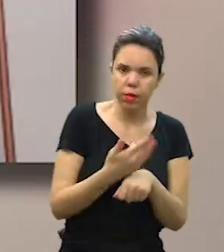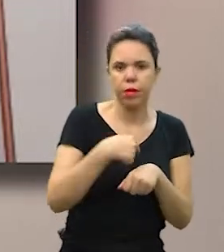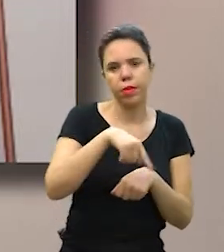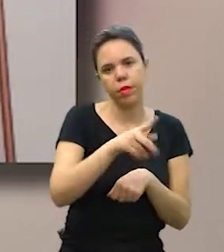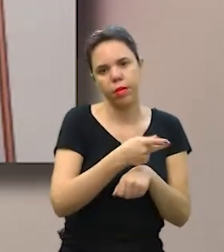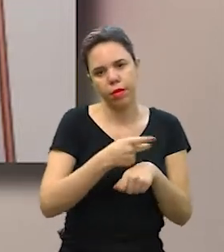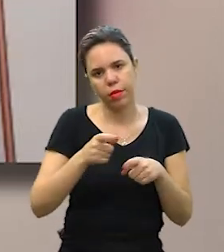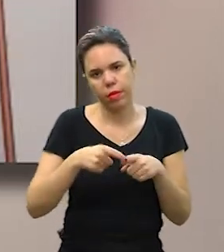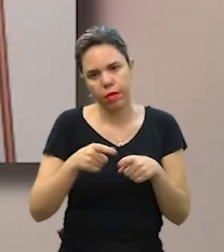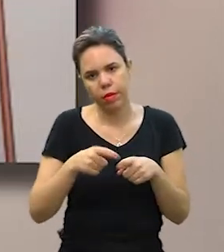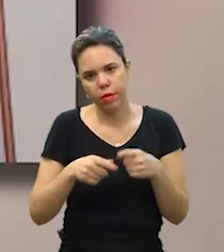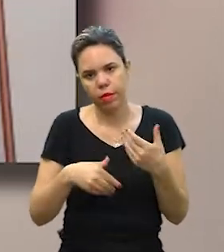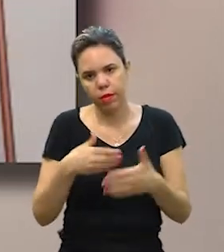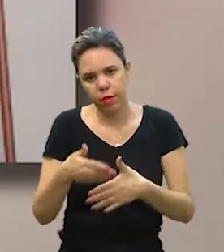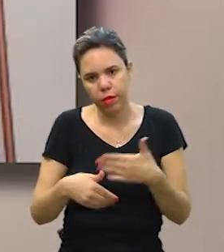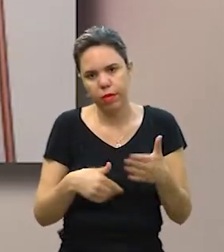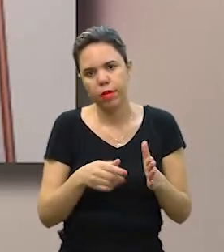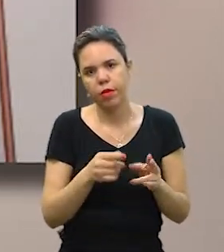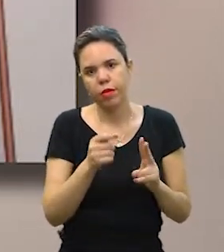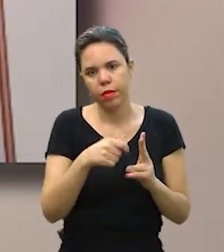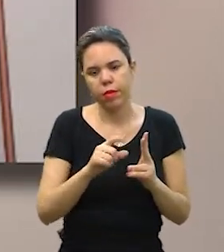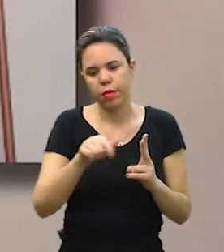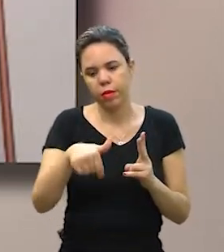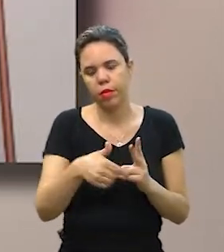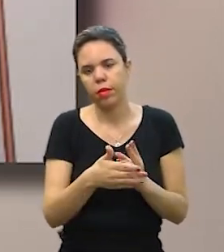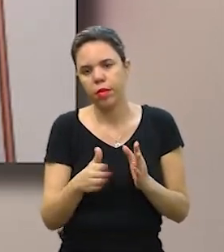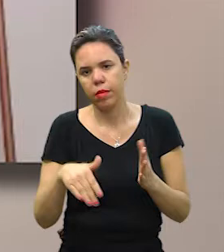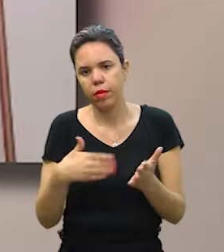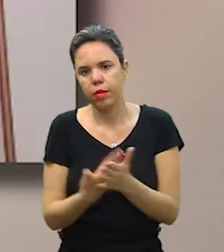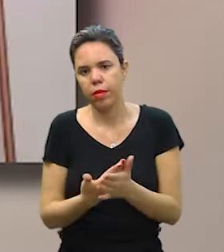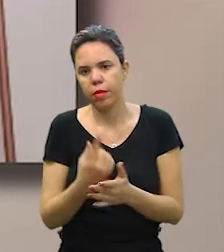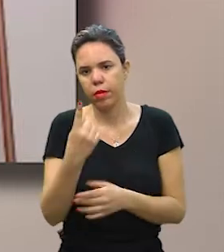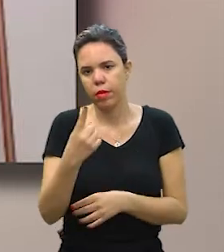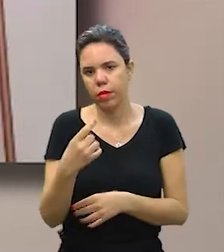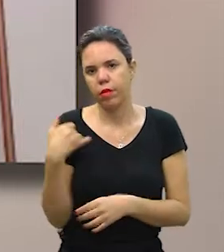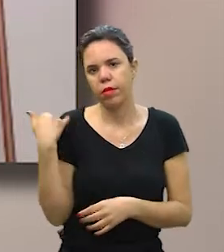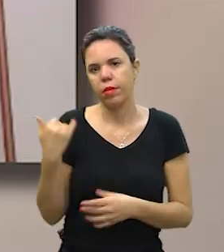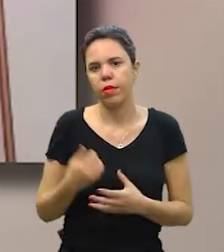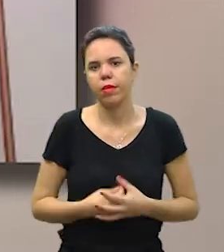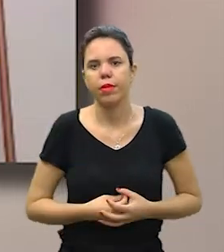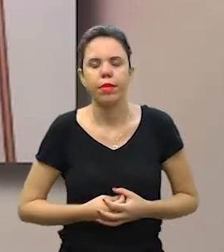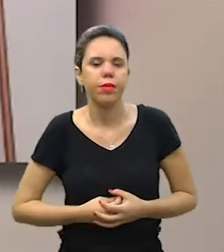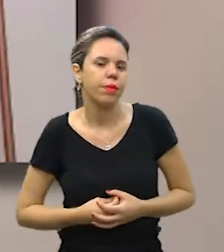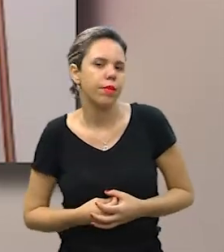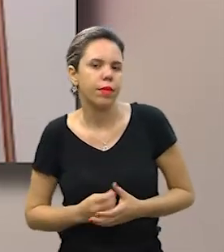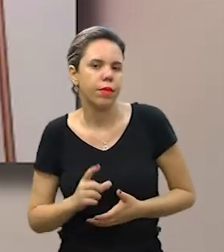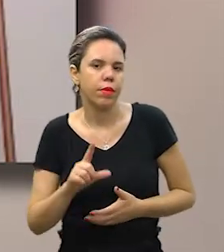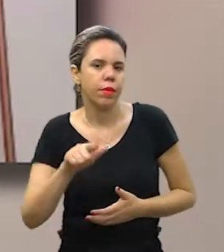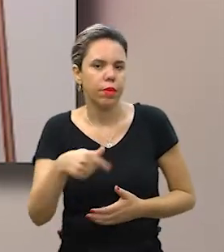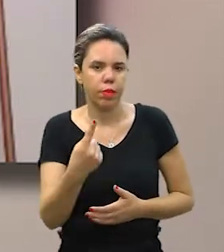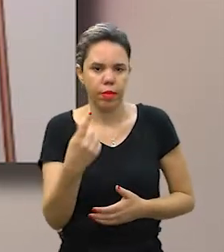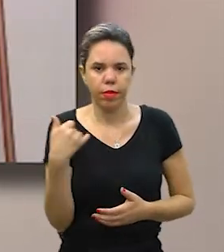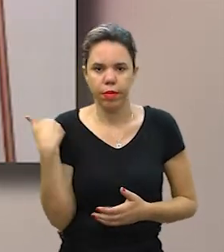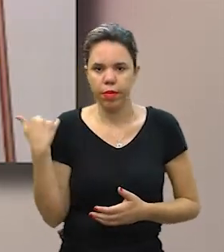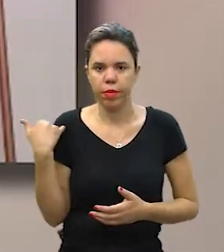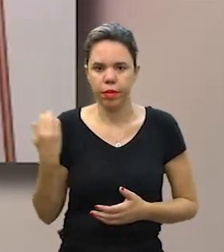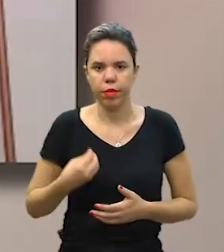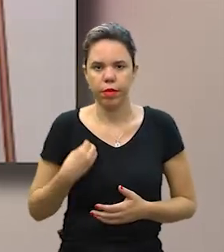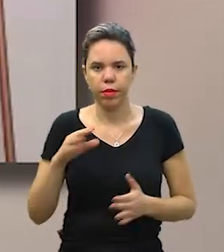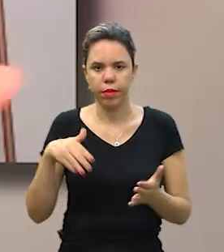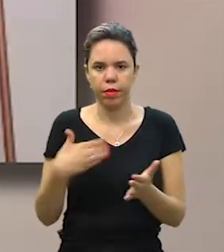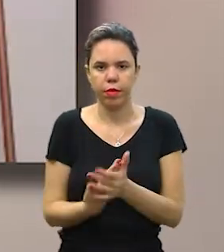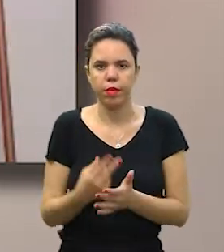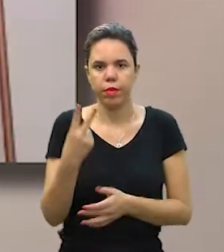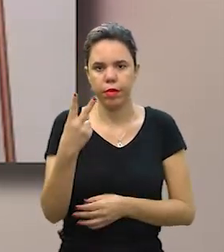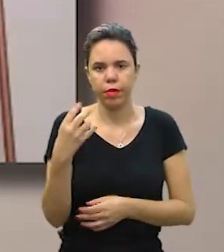vamos procurar, mas a rotina ela passa a ser a cada 2 meses até esse bebê completar 1 aninho de vida. Depois de 1 aninho,